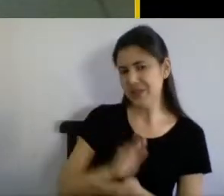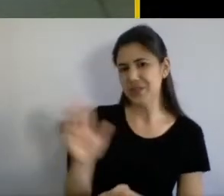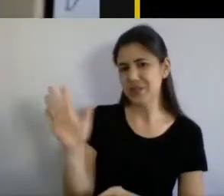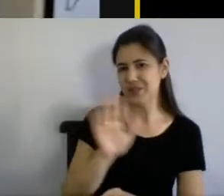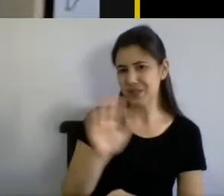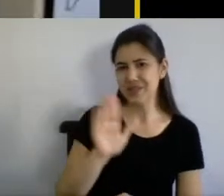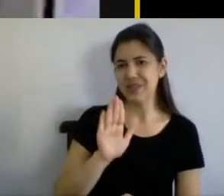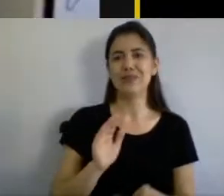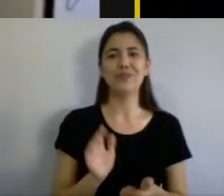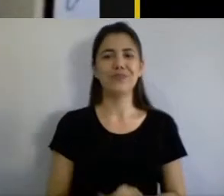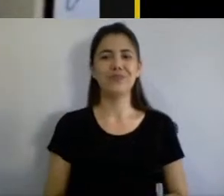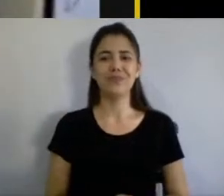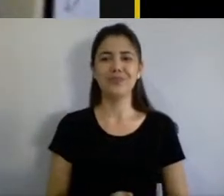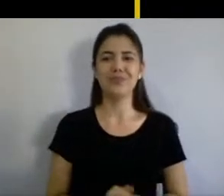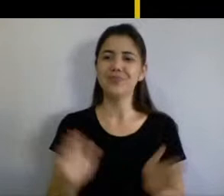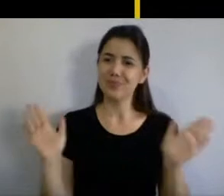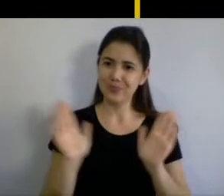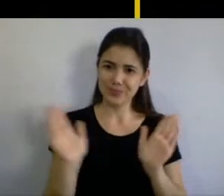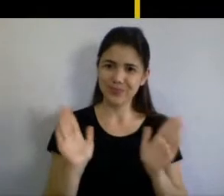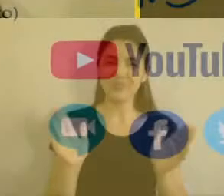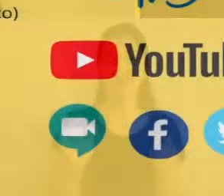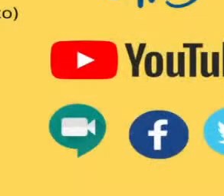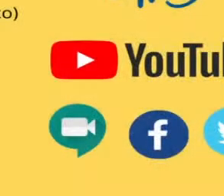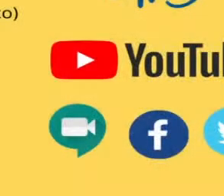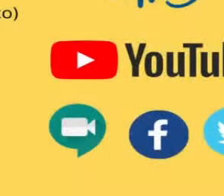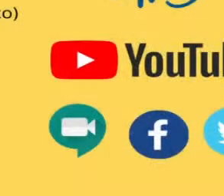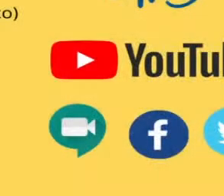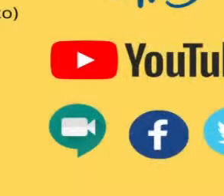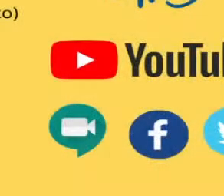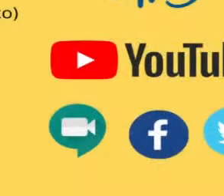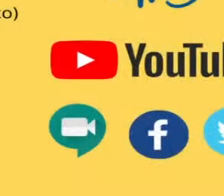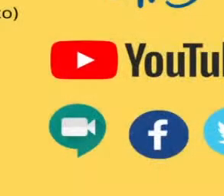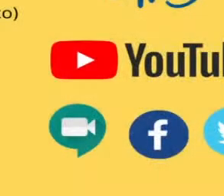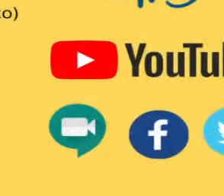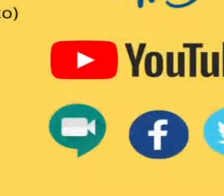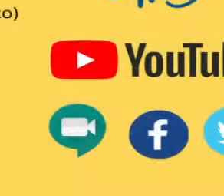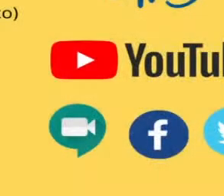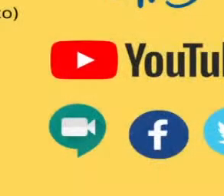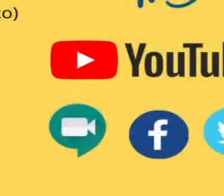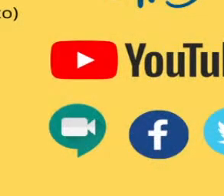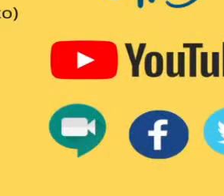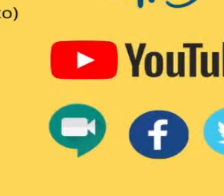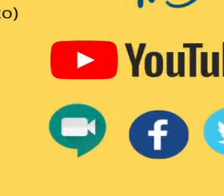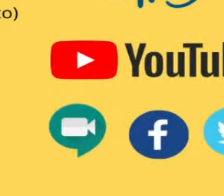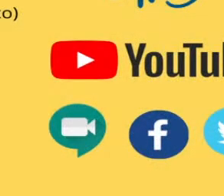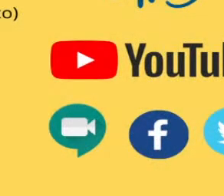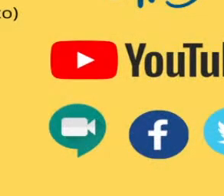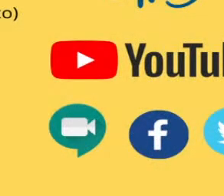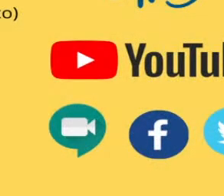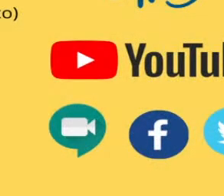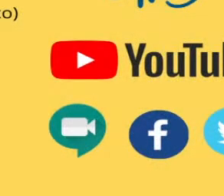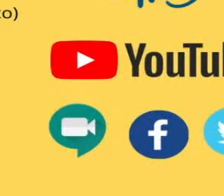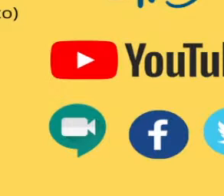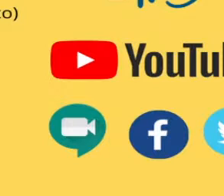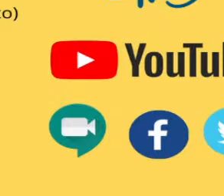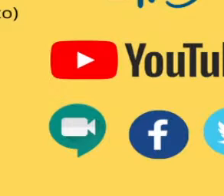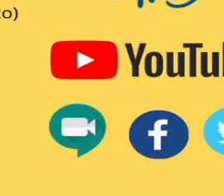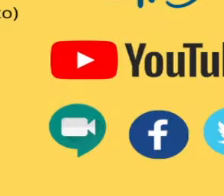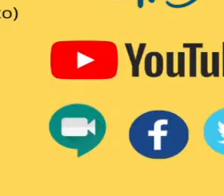até. Tchau, tchau. Muito obrigado, pessoal. Obrigado, Regis. Foi um prazer, até.